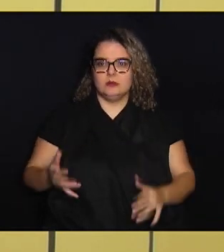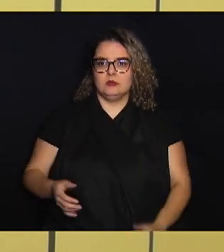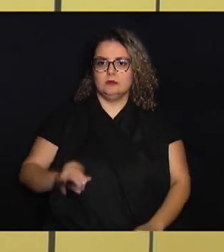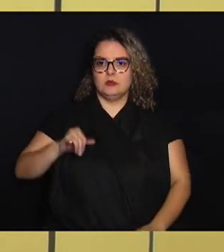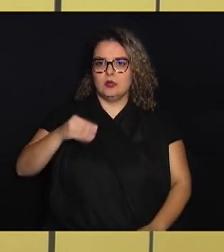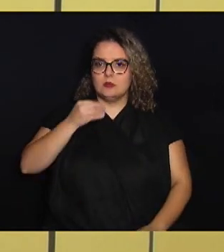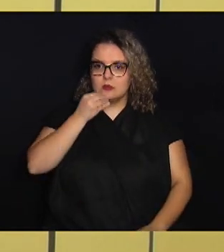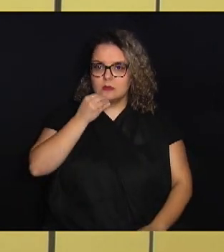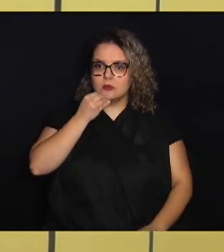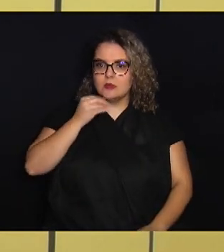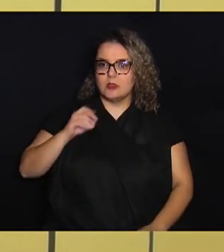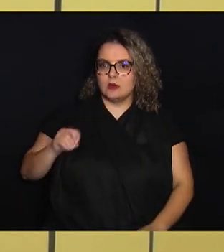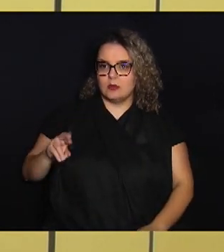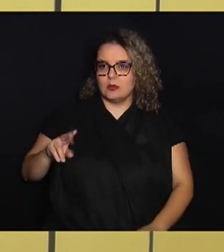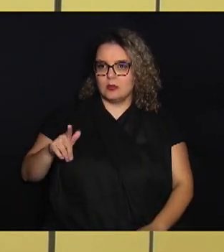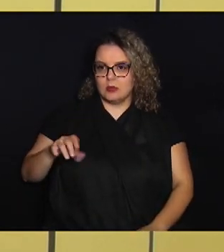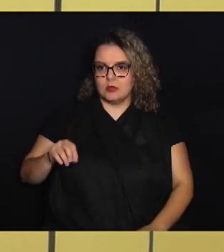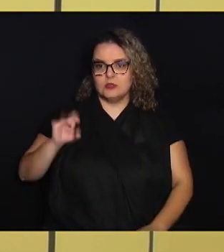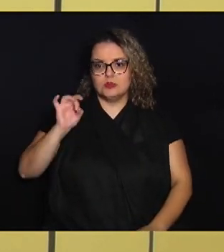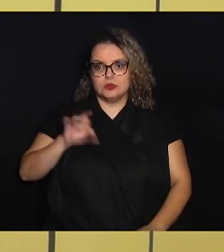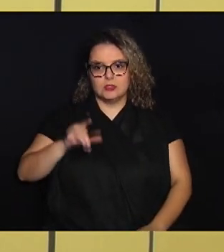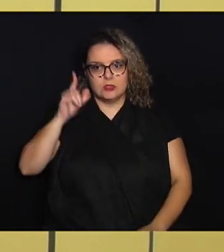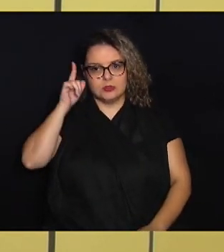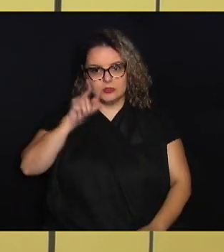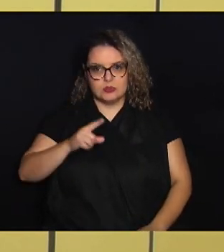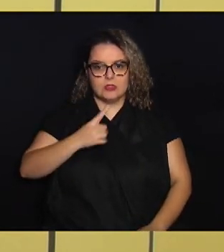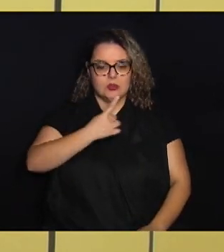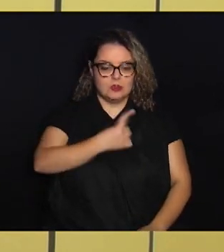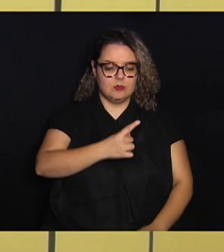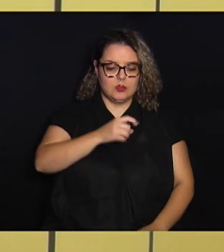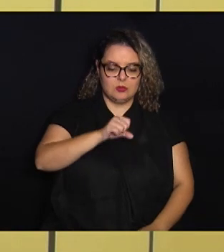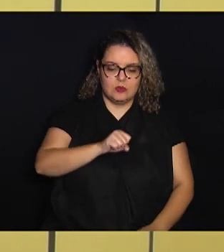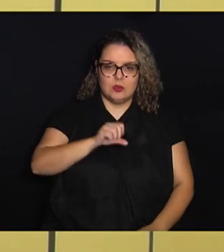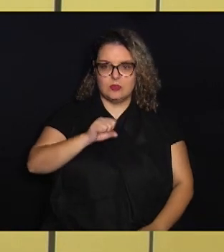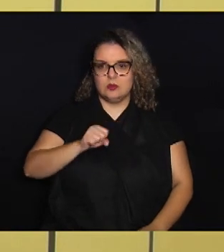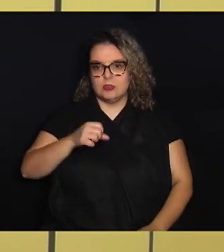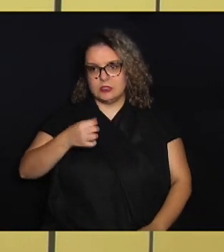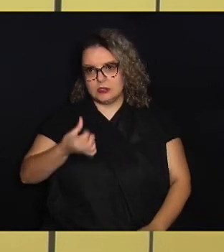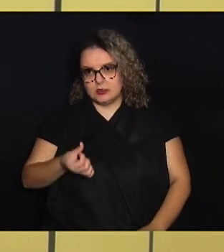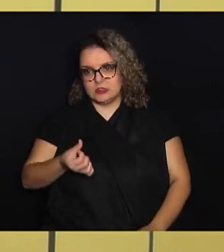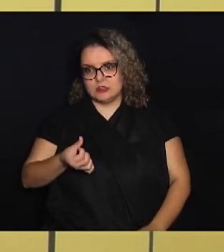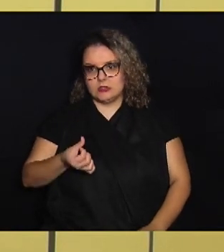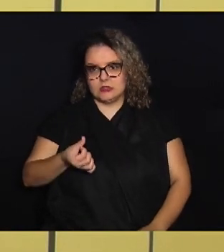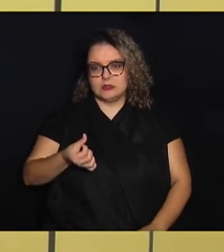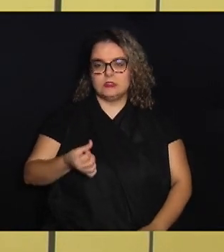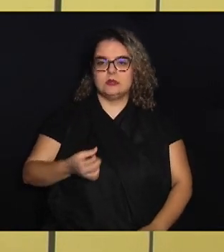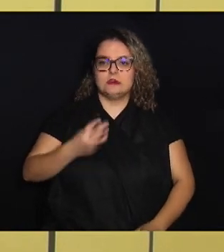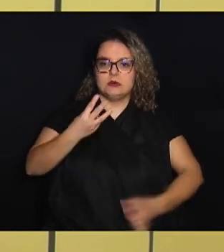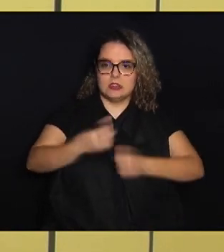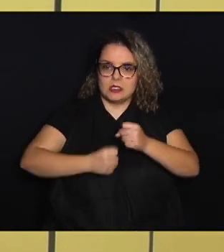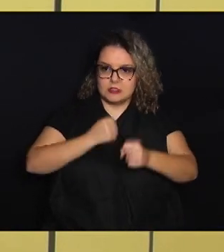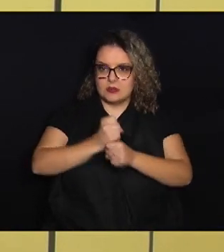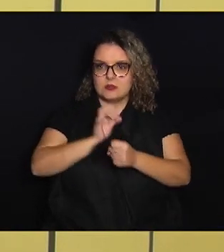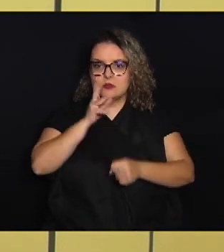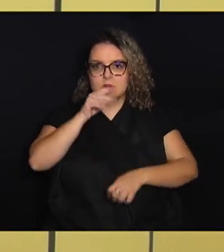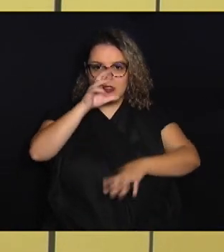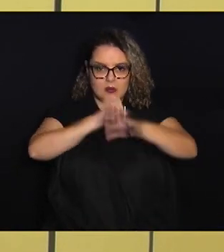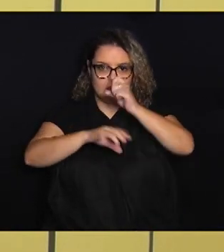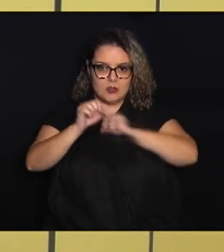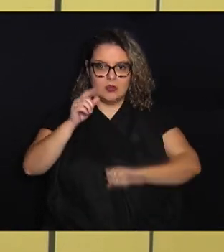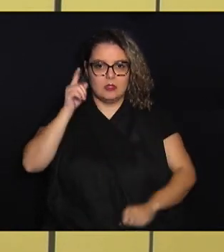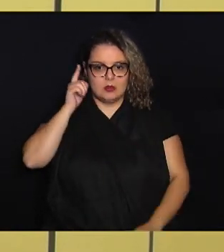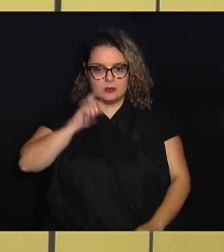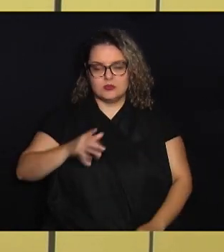aproveitar o órgão que tinha ali. Só conseguiu tocar em 1886. Levou 3 anos para aprender e conseguir tocar aquele